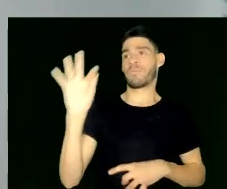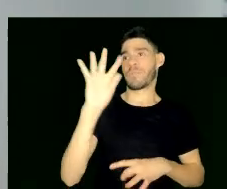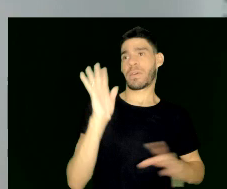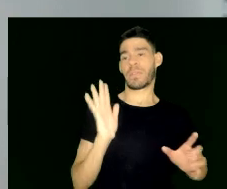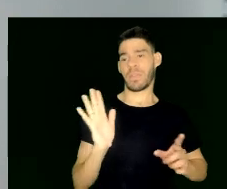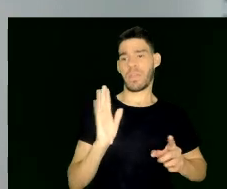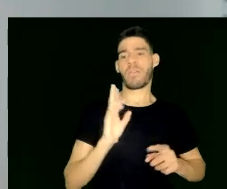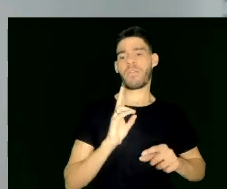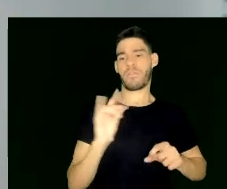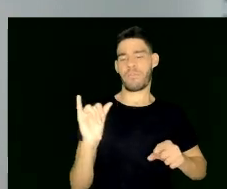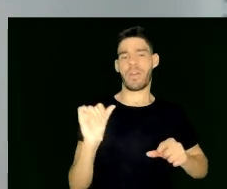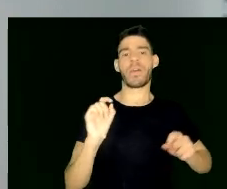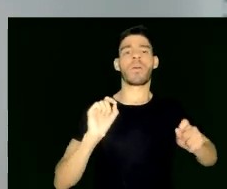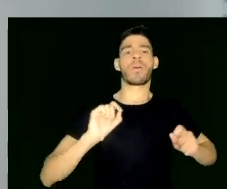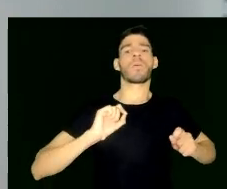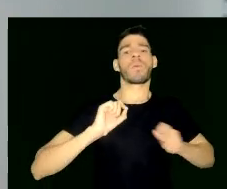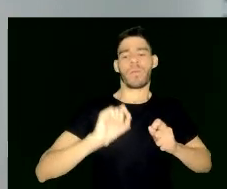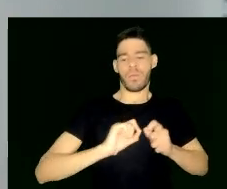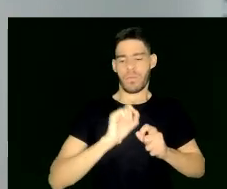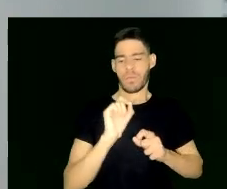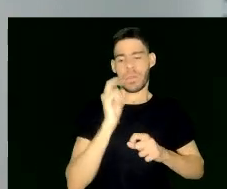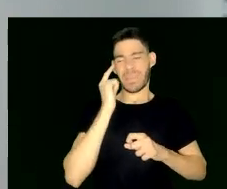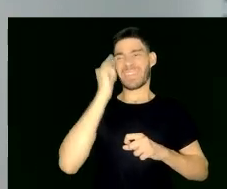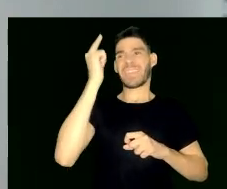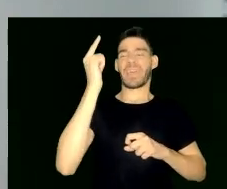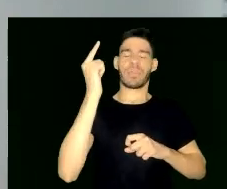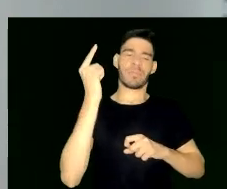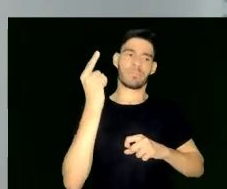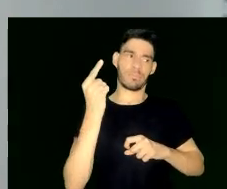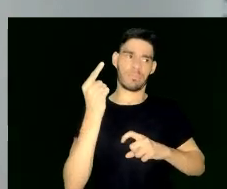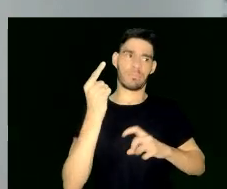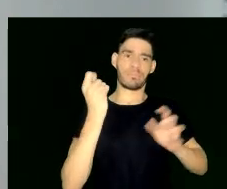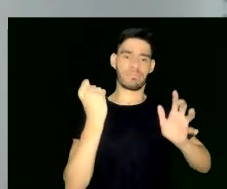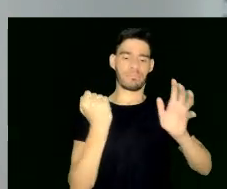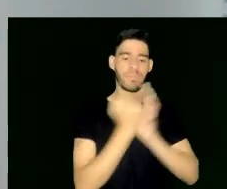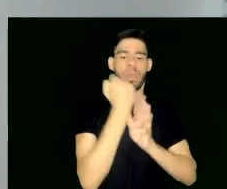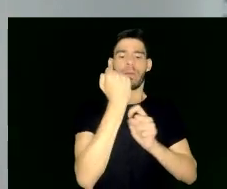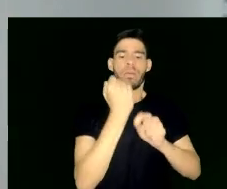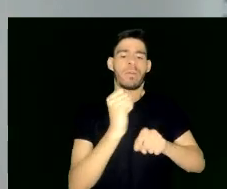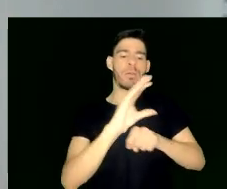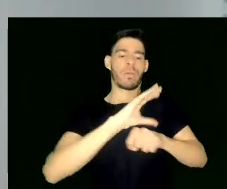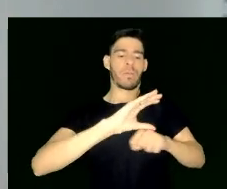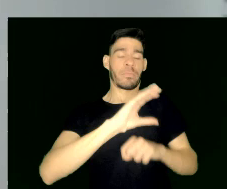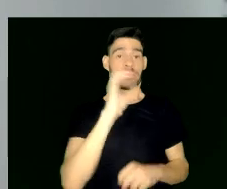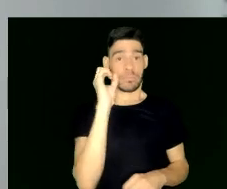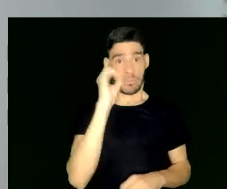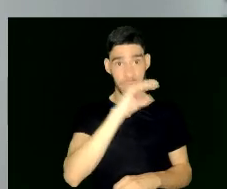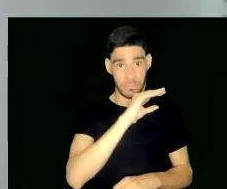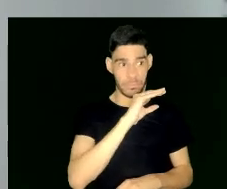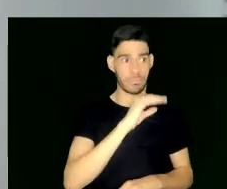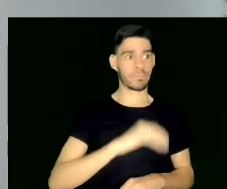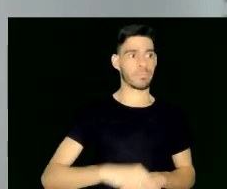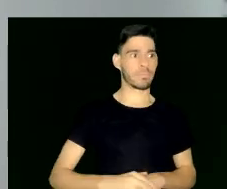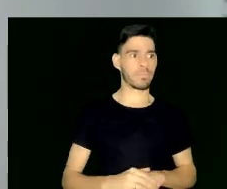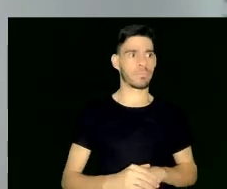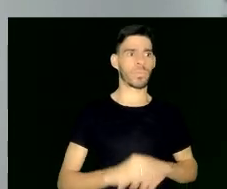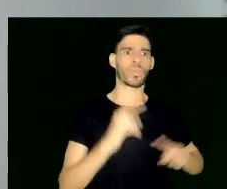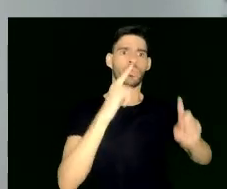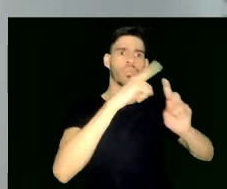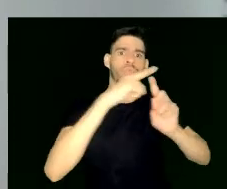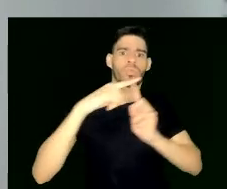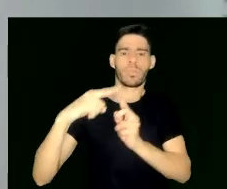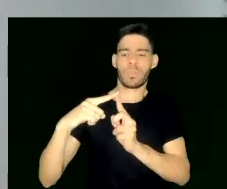republicanos, federativos, etc., vão na ordem de ideias que marcam o constitucionalismo abusivo.